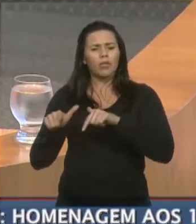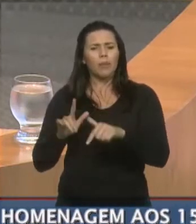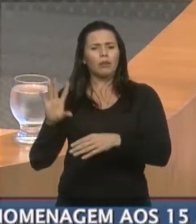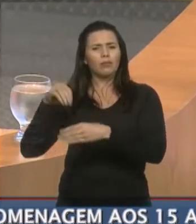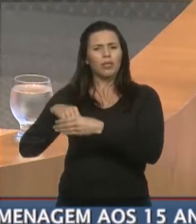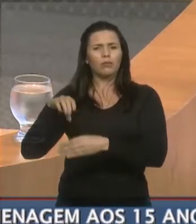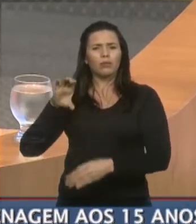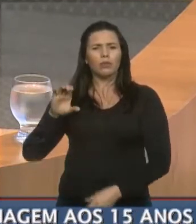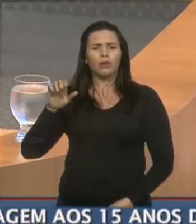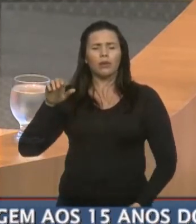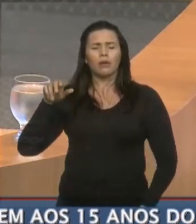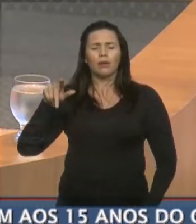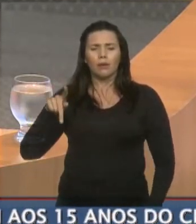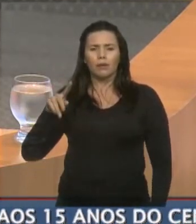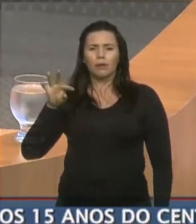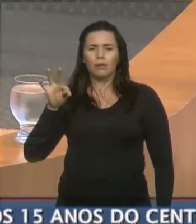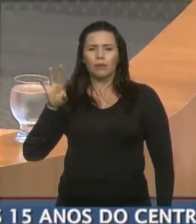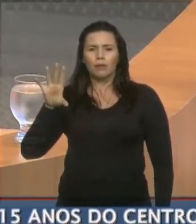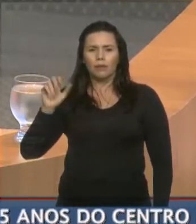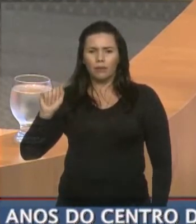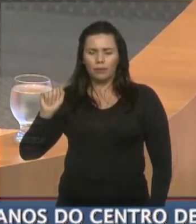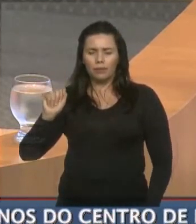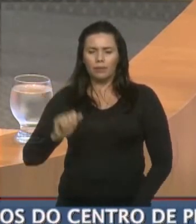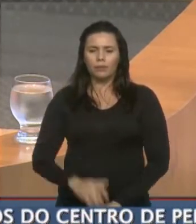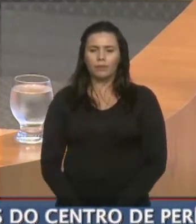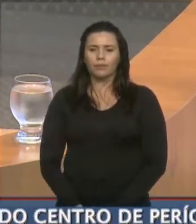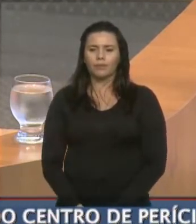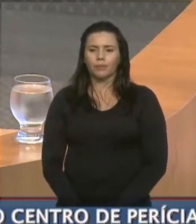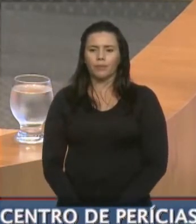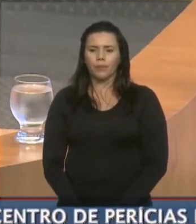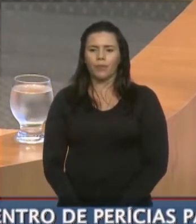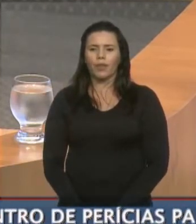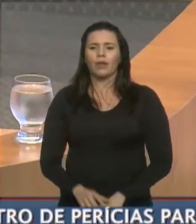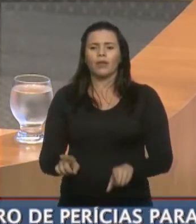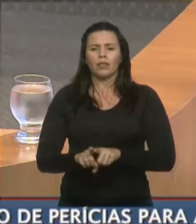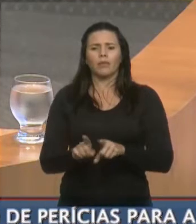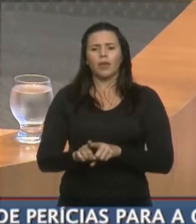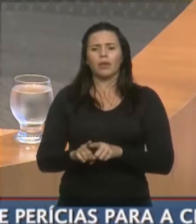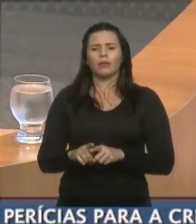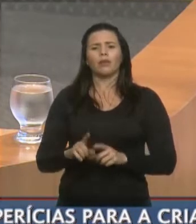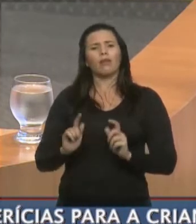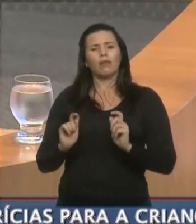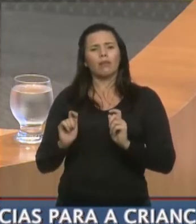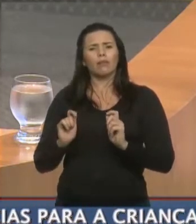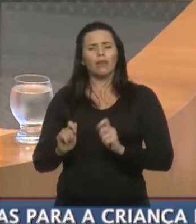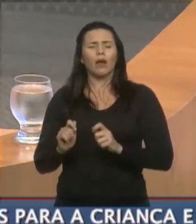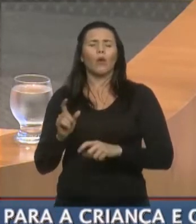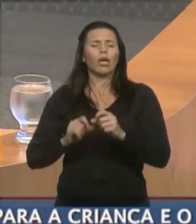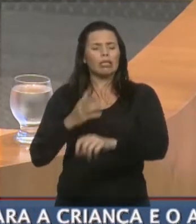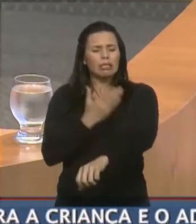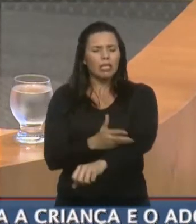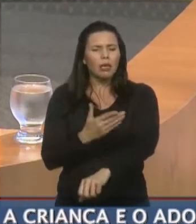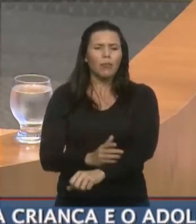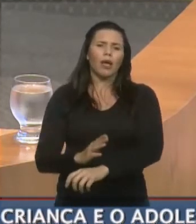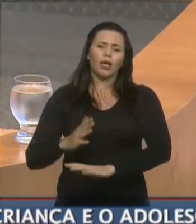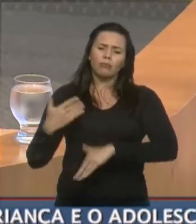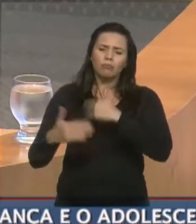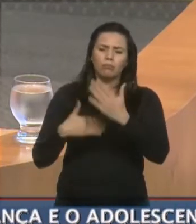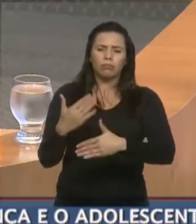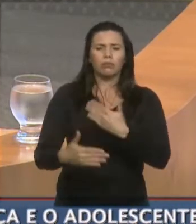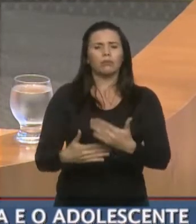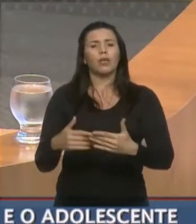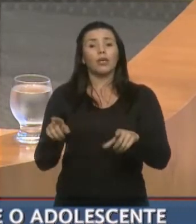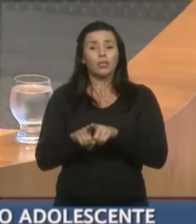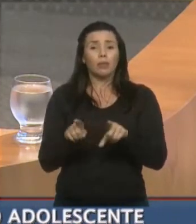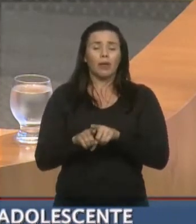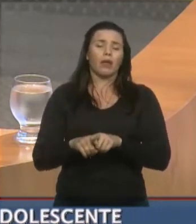funções periciais. Incremento no número de servidores, realização de treinamentos continuados,